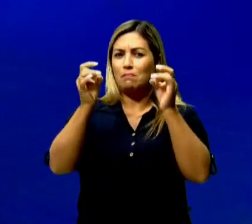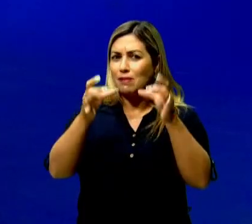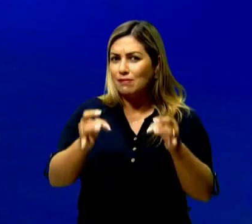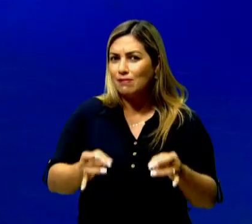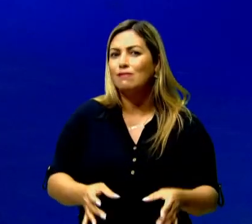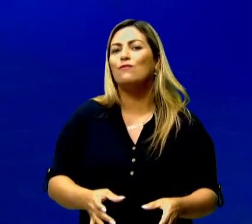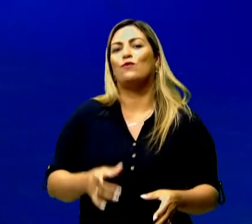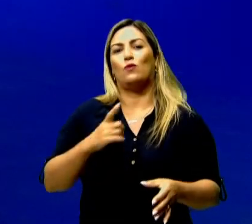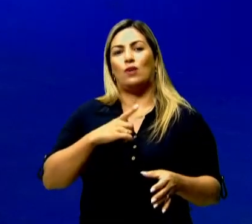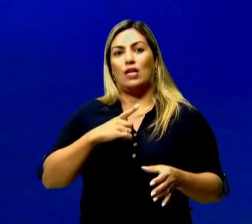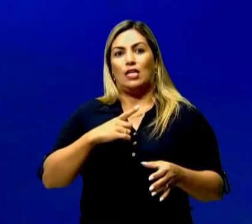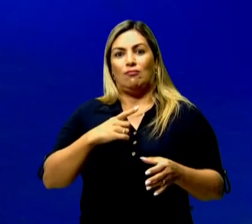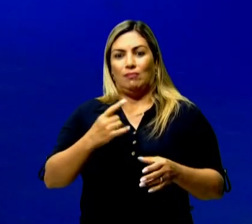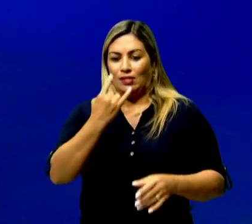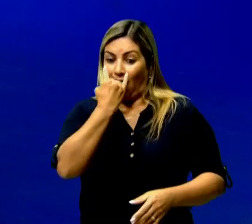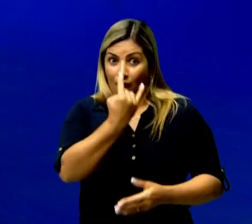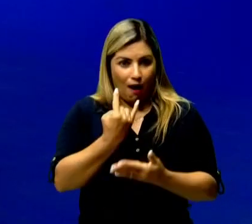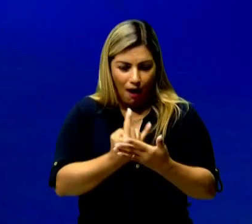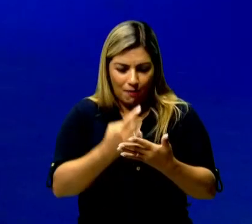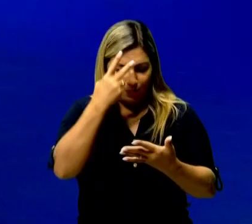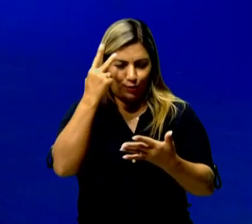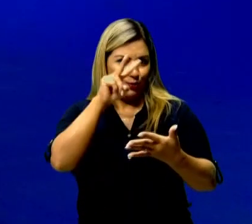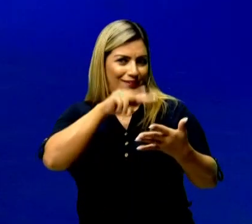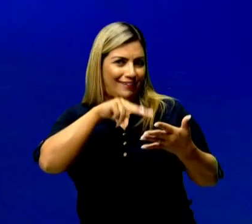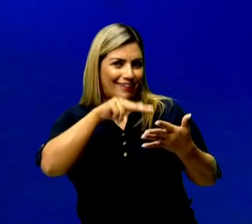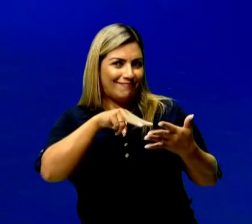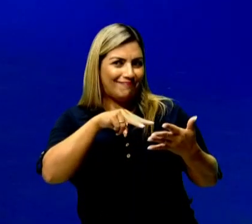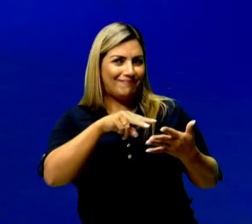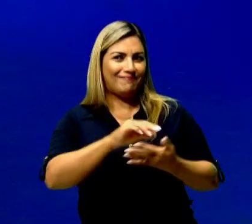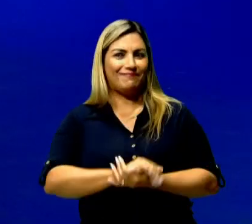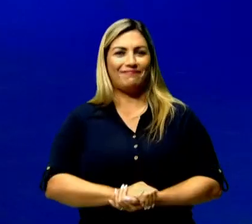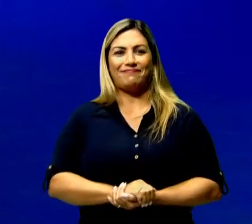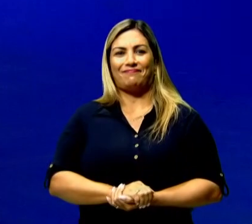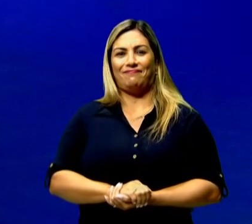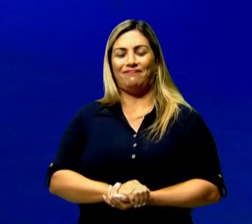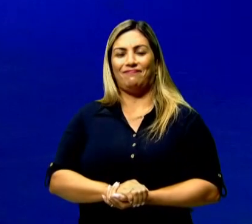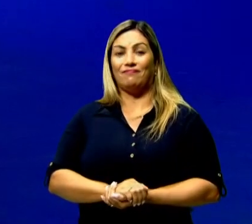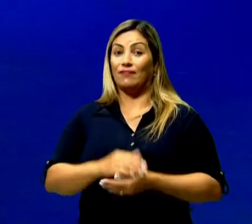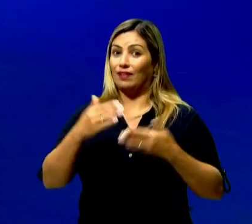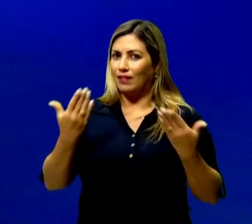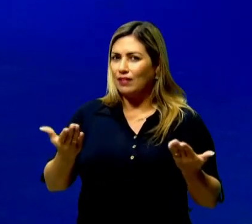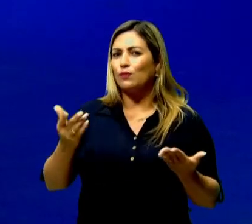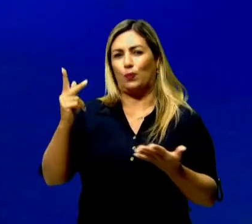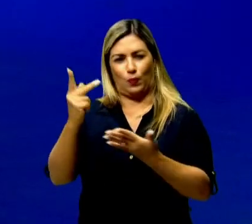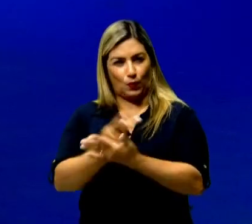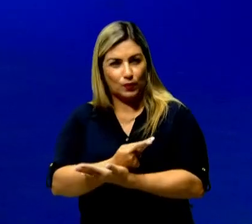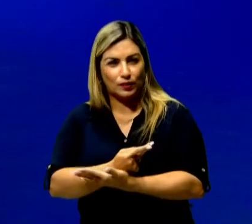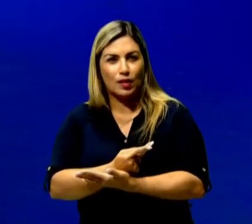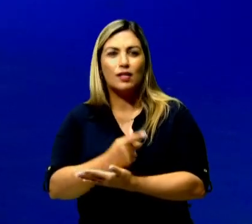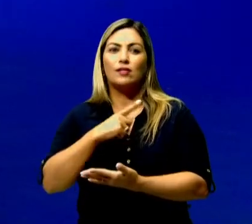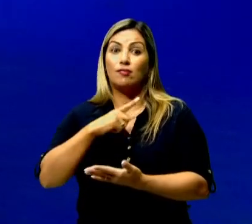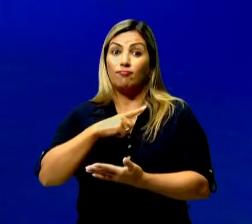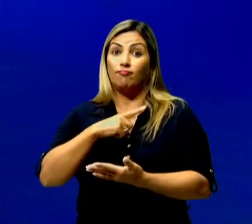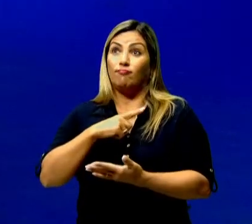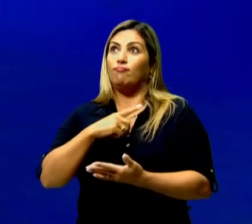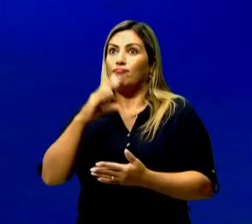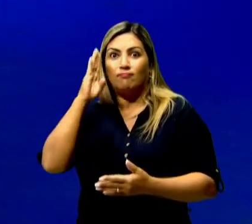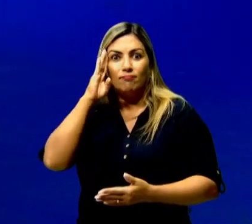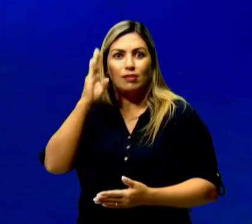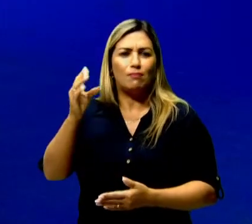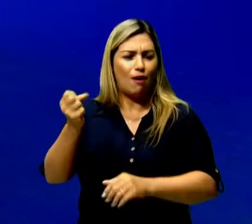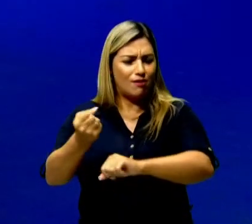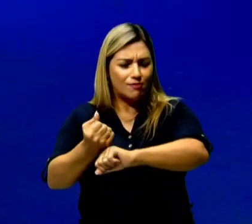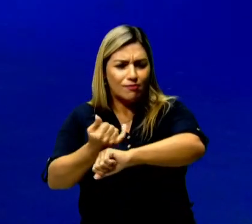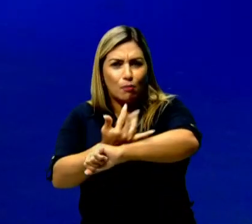porque ele tem que prender a atenção do meu leitor. E isso gera um efeito singular de